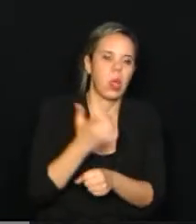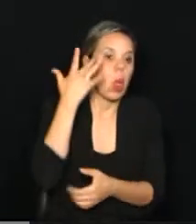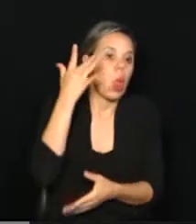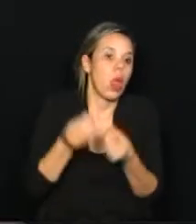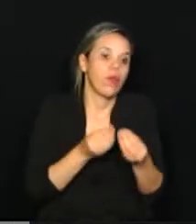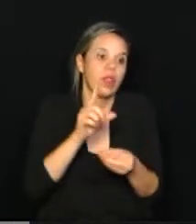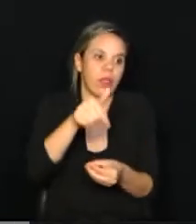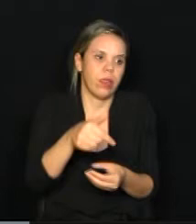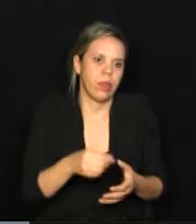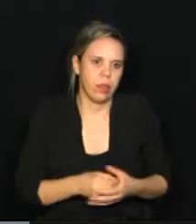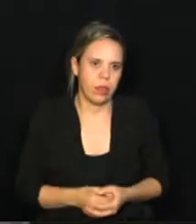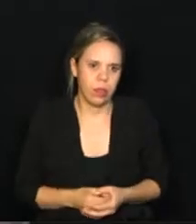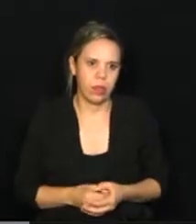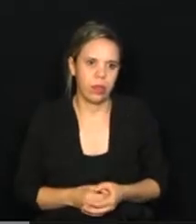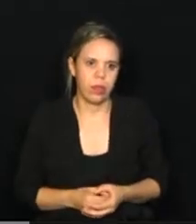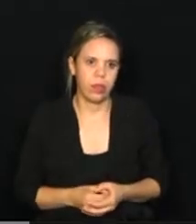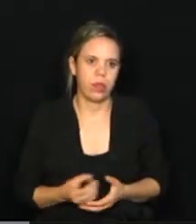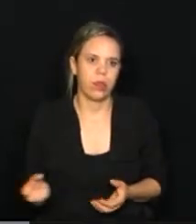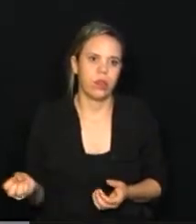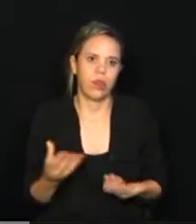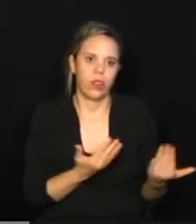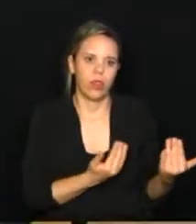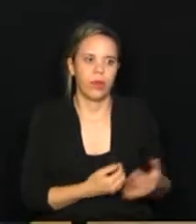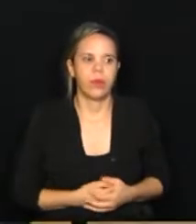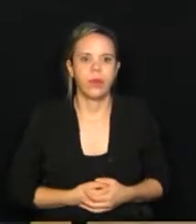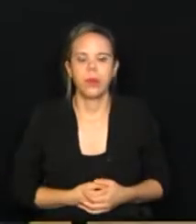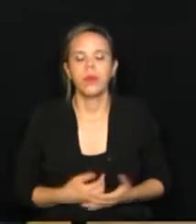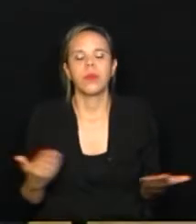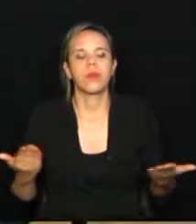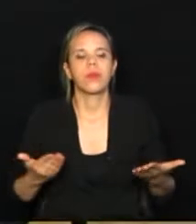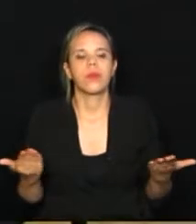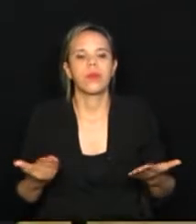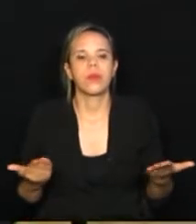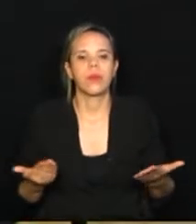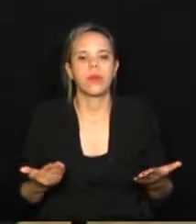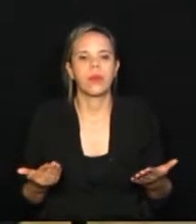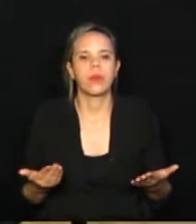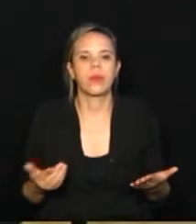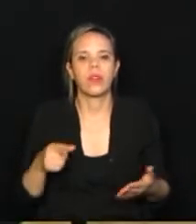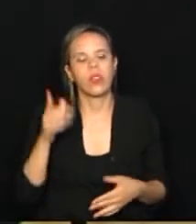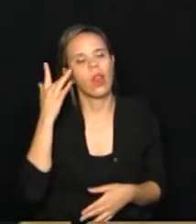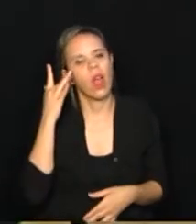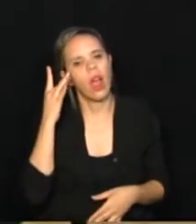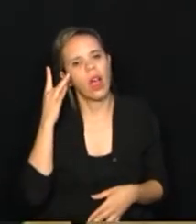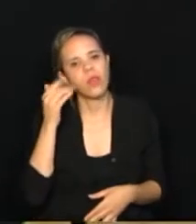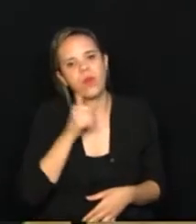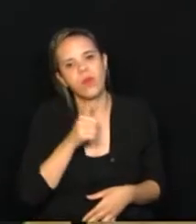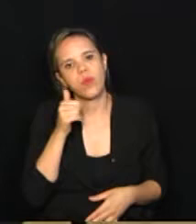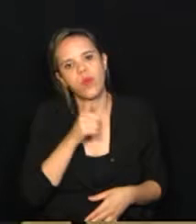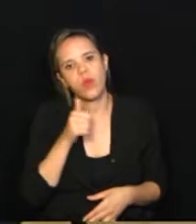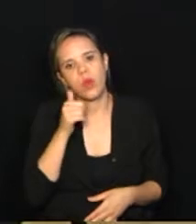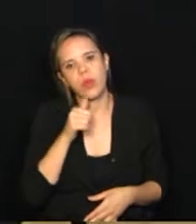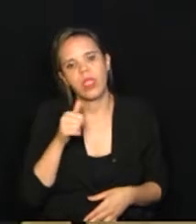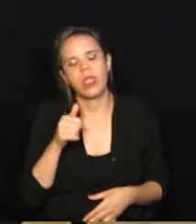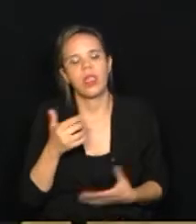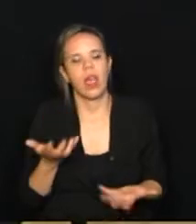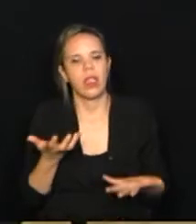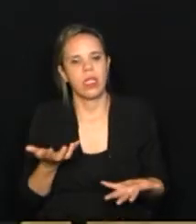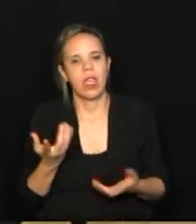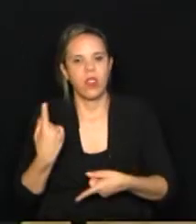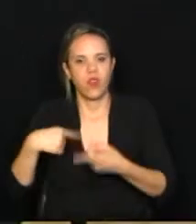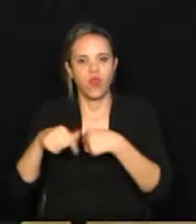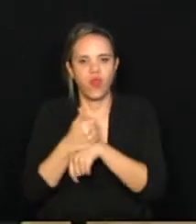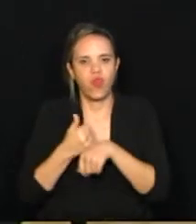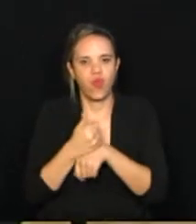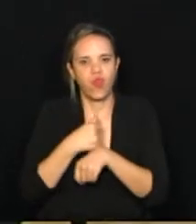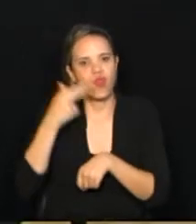ser depois com a geração mais nova. Hoje, um caminho, você acredita, para uma menina promissora, o sonho